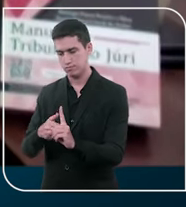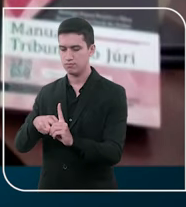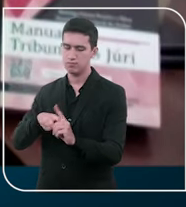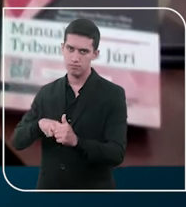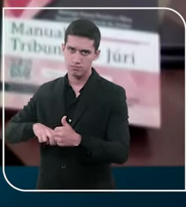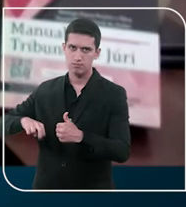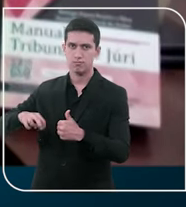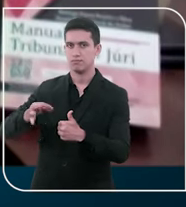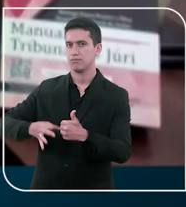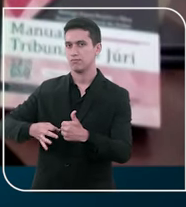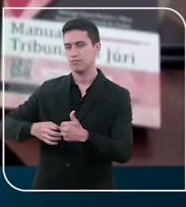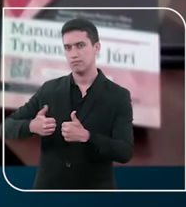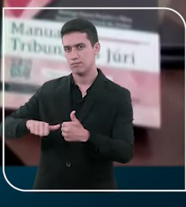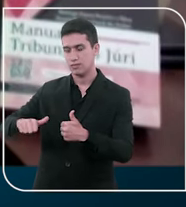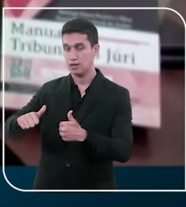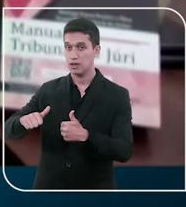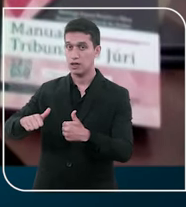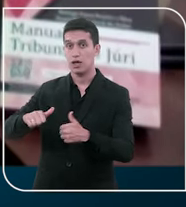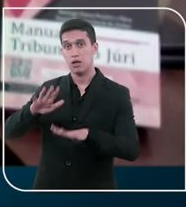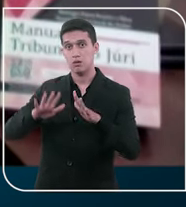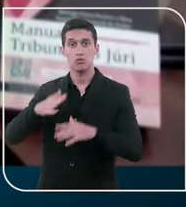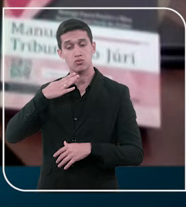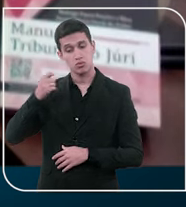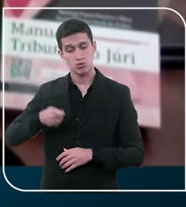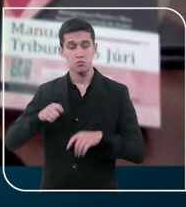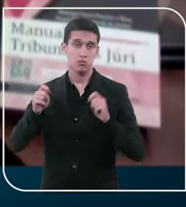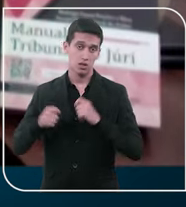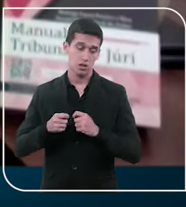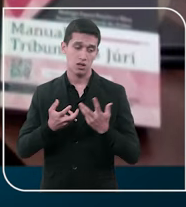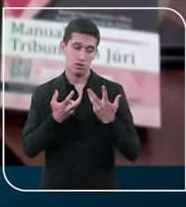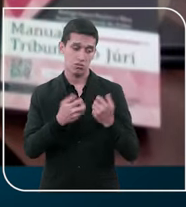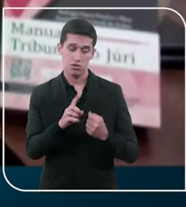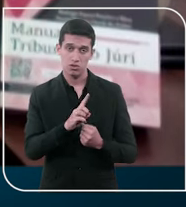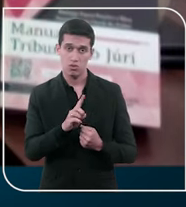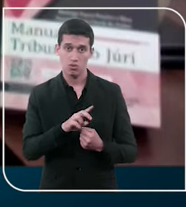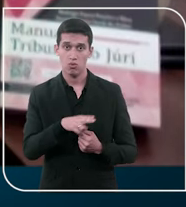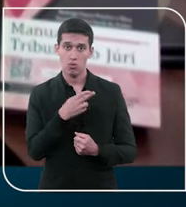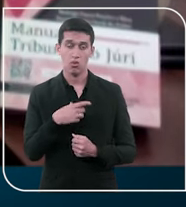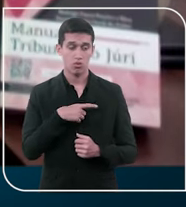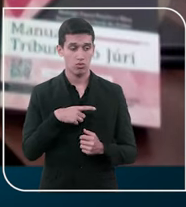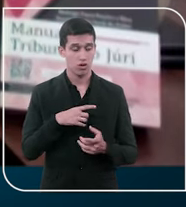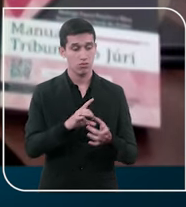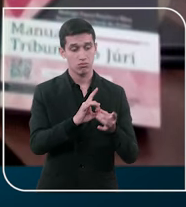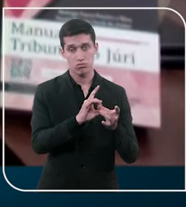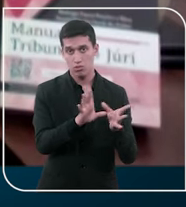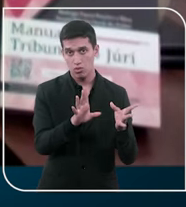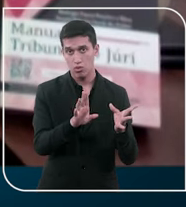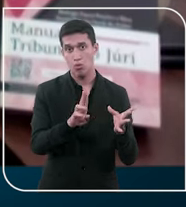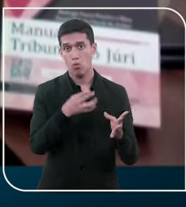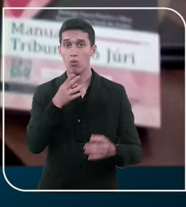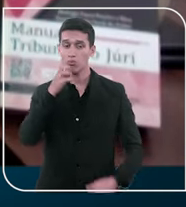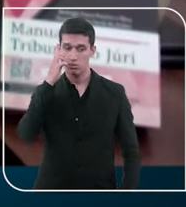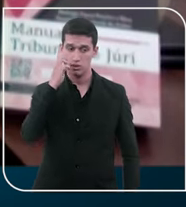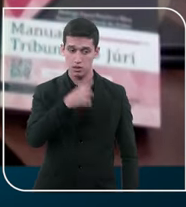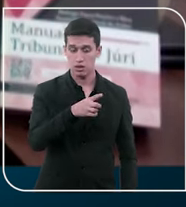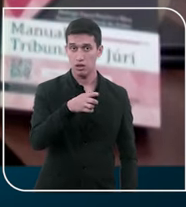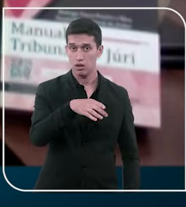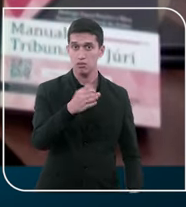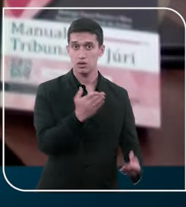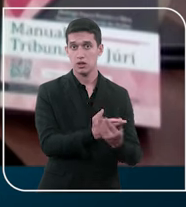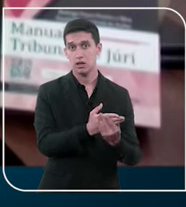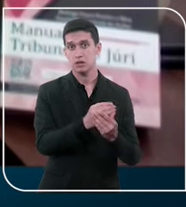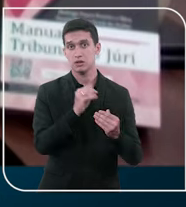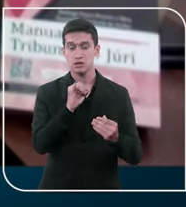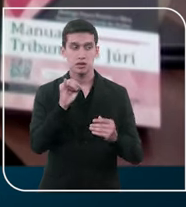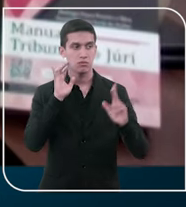júri. As outras opções é ele não admitir, ou impronunciando, ou absolvendo sumariamente, ou até mandando